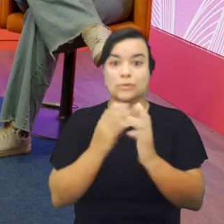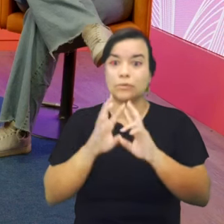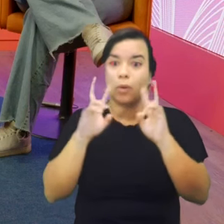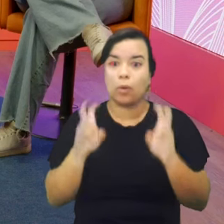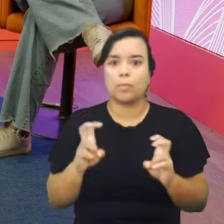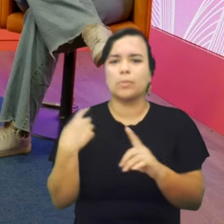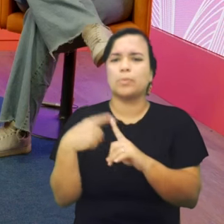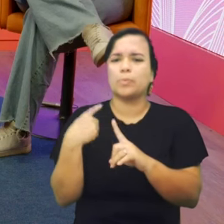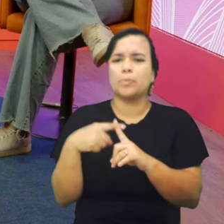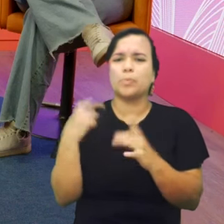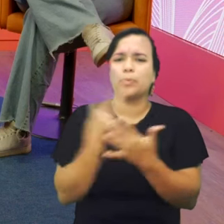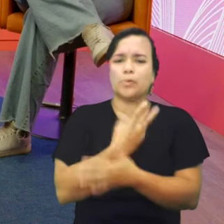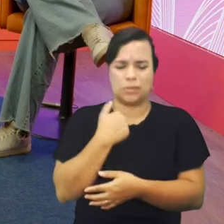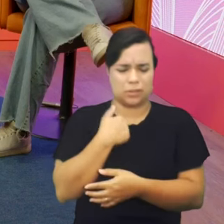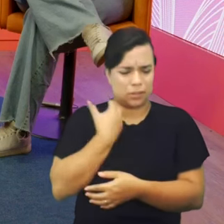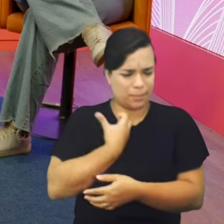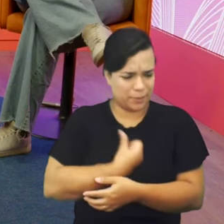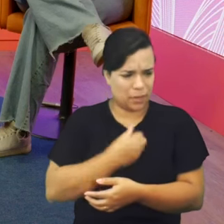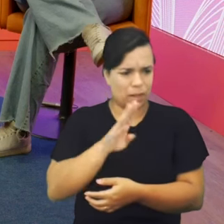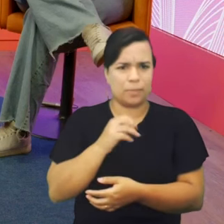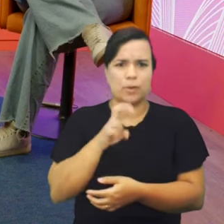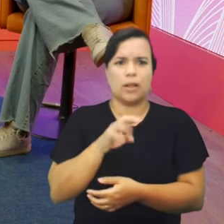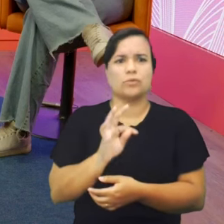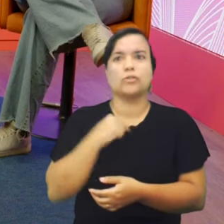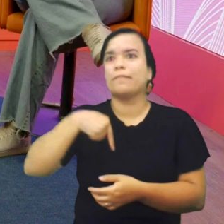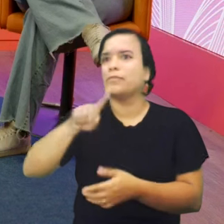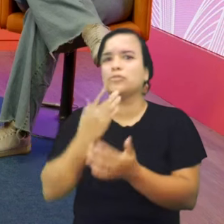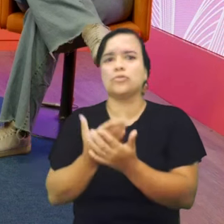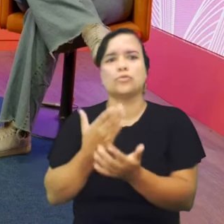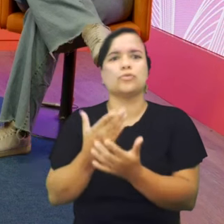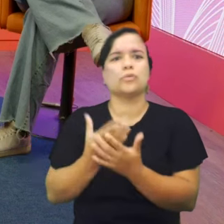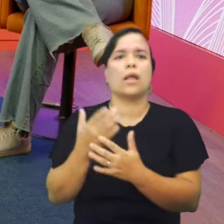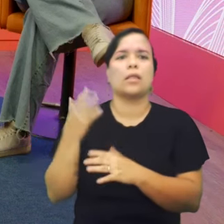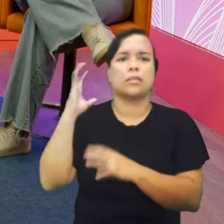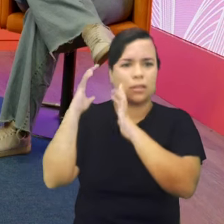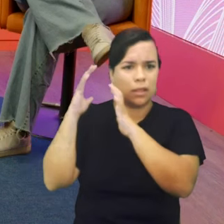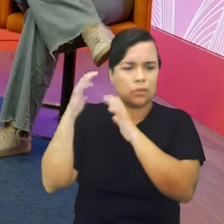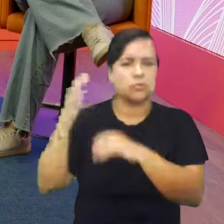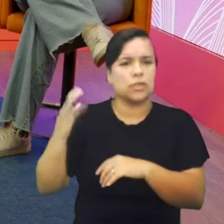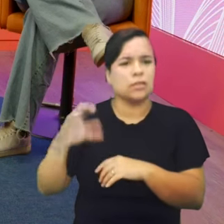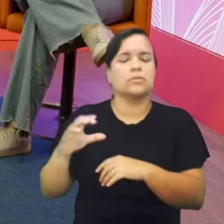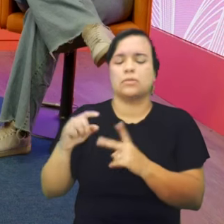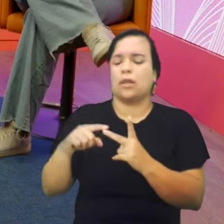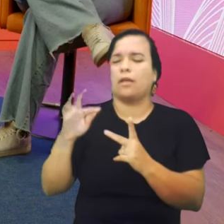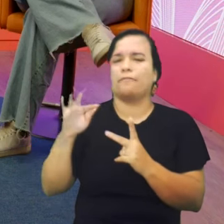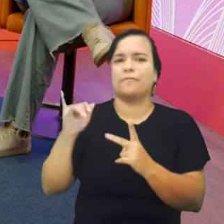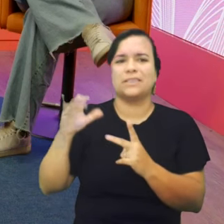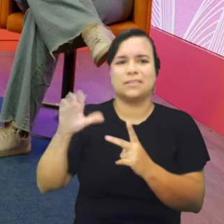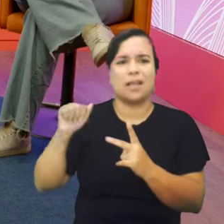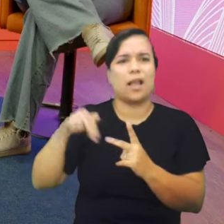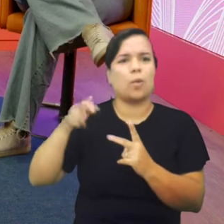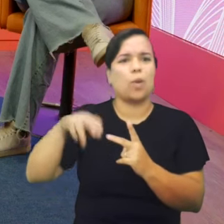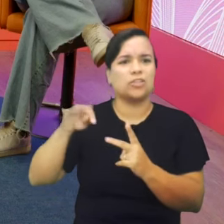por que eu tinha entrado num burnout. Então, eu fui estudar neurociência, fui estudar física quântica para entender sobre energia,